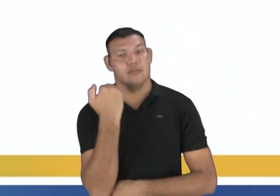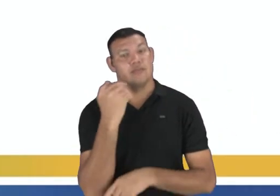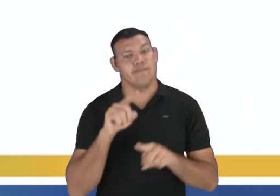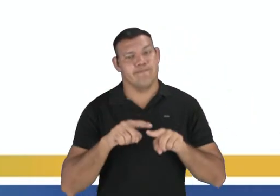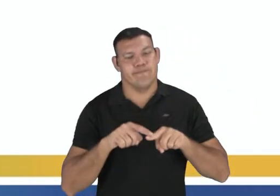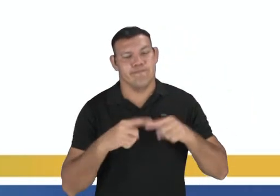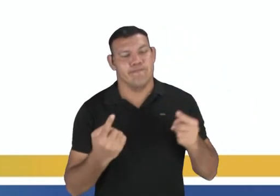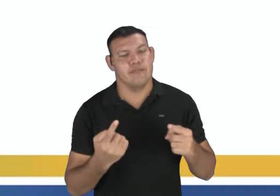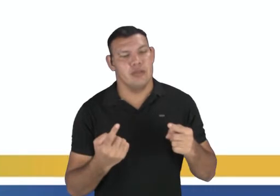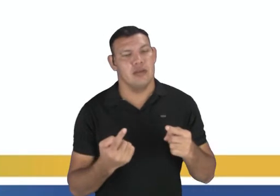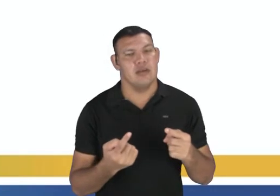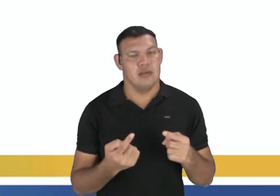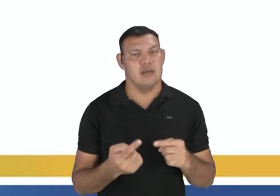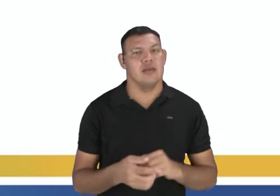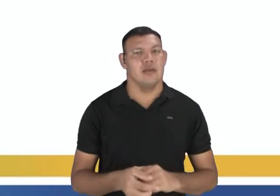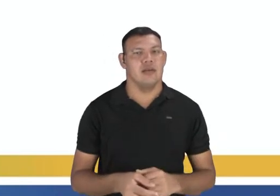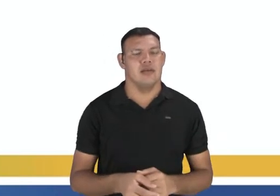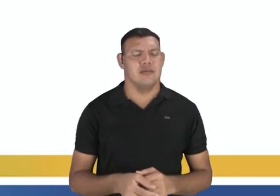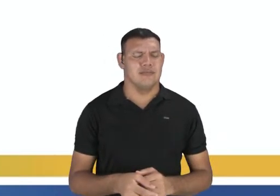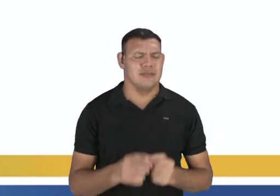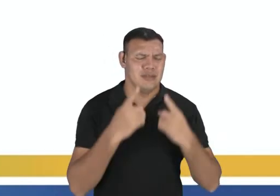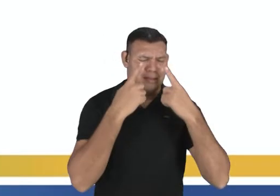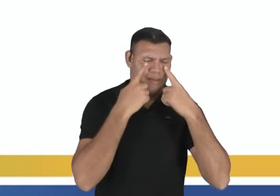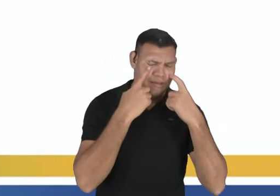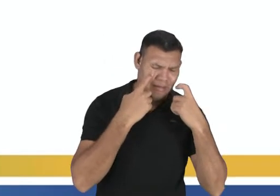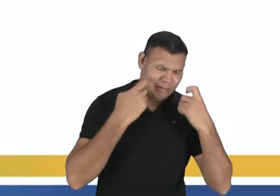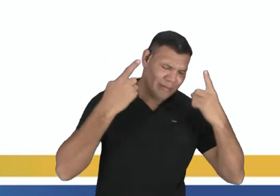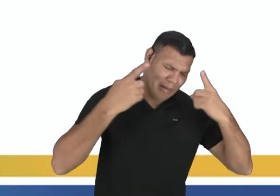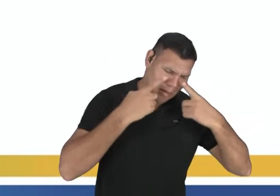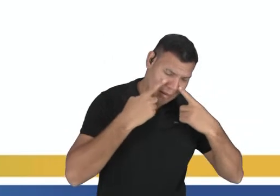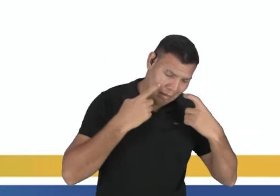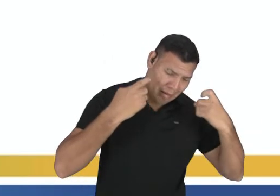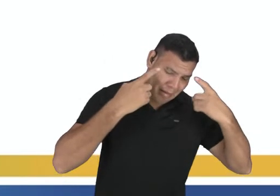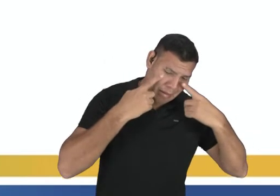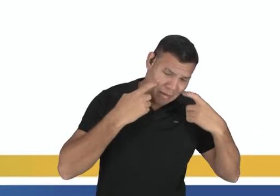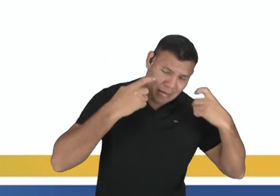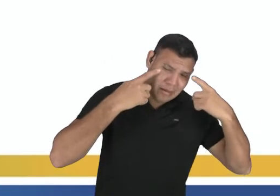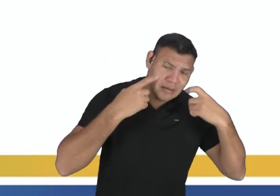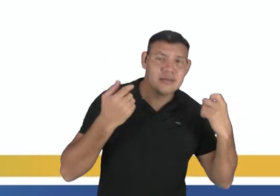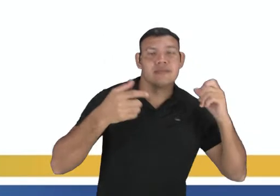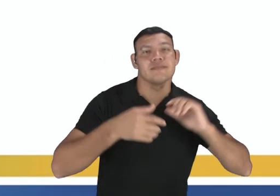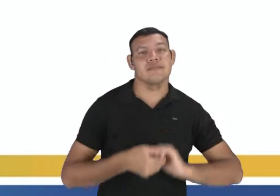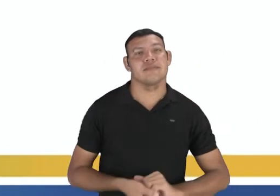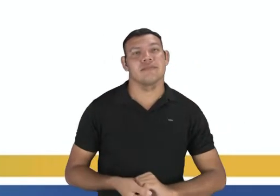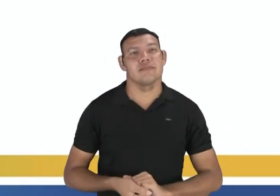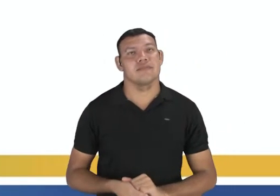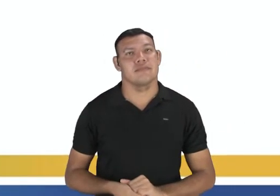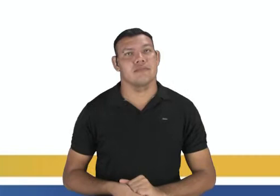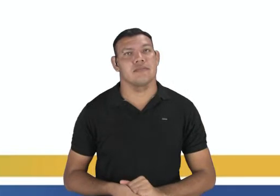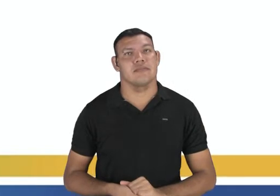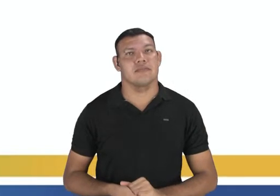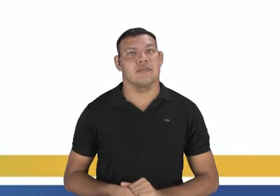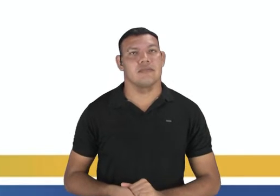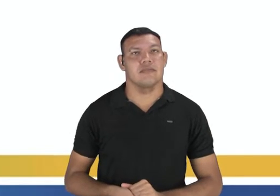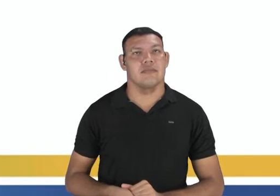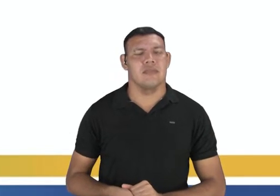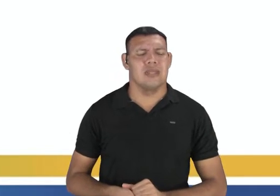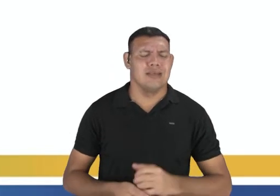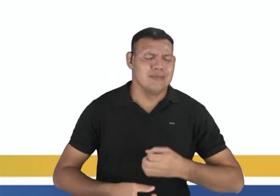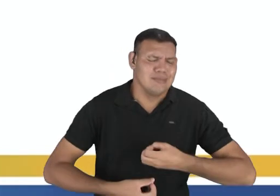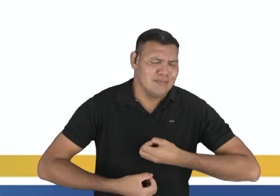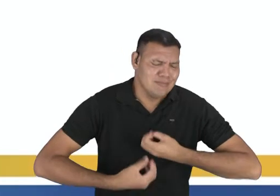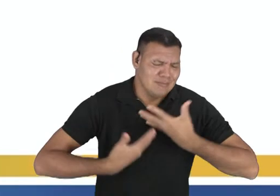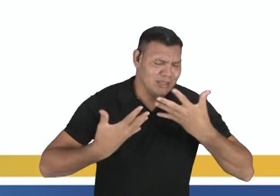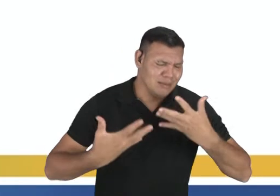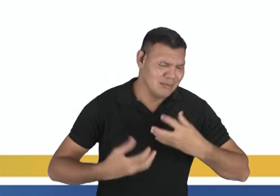pôde mais. O beijo rebentou em soluços e os olhos não puderam conter as lágrimas, que vieram em